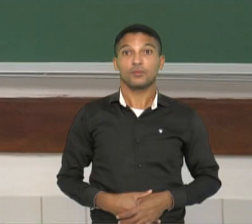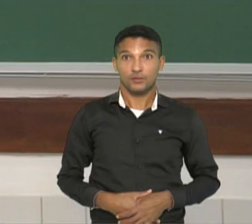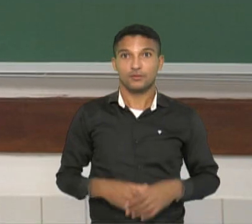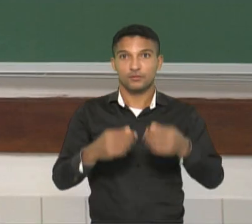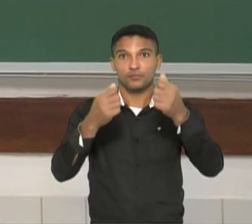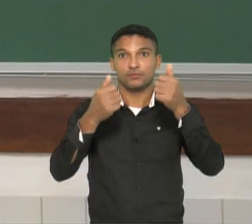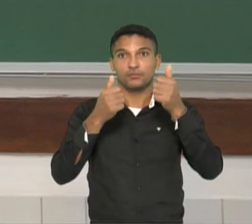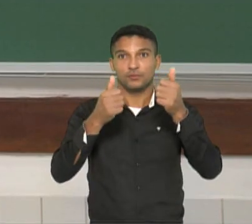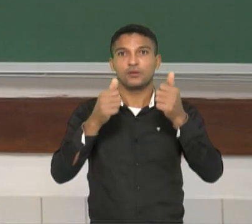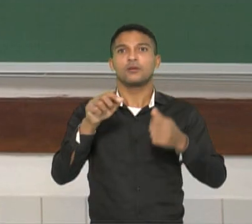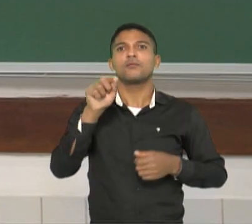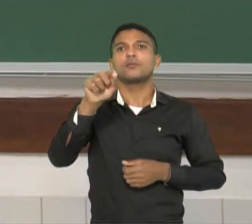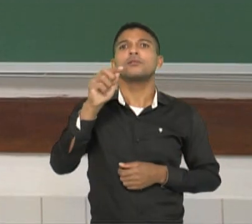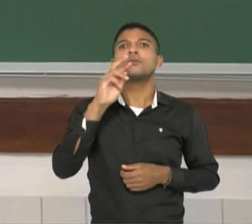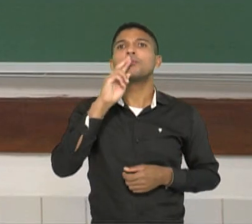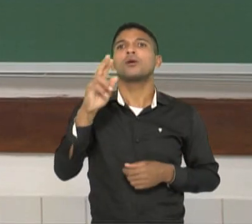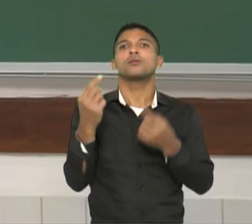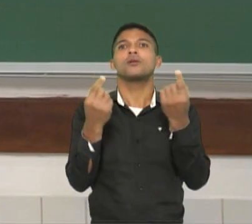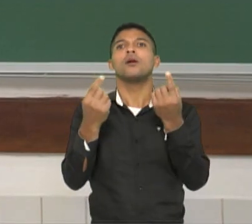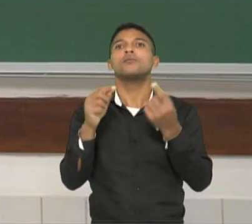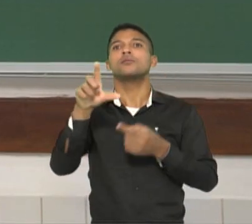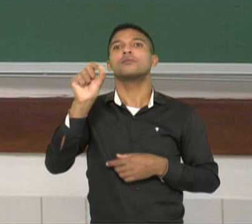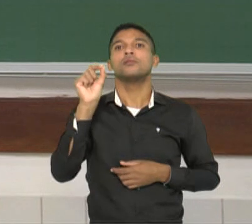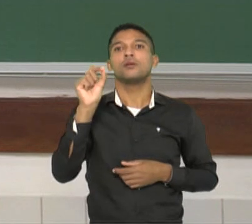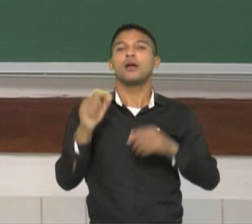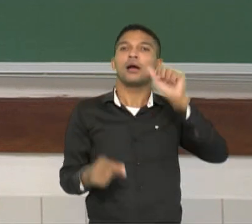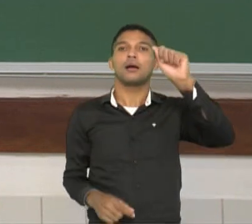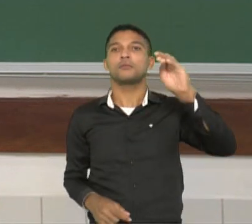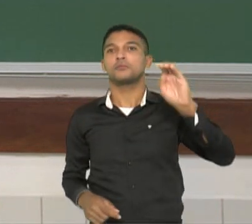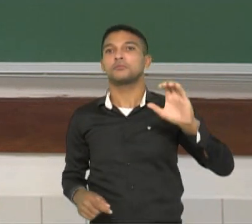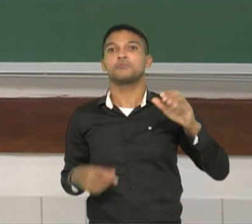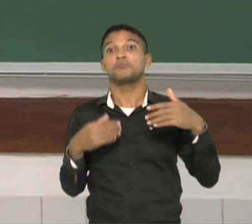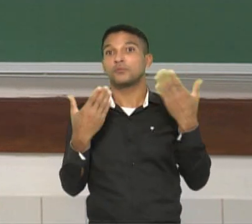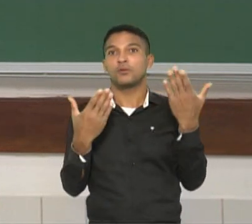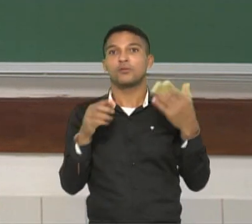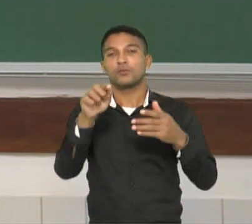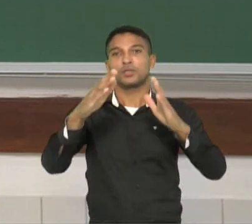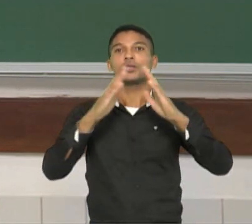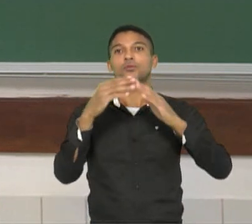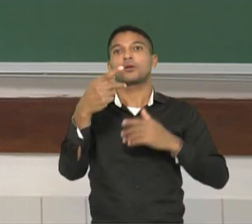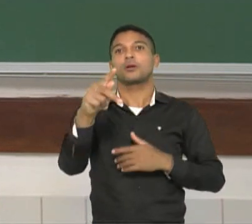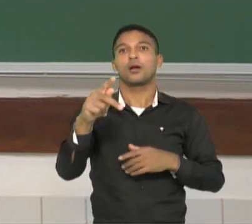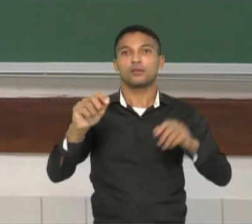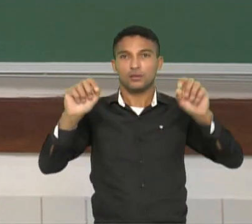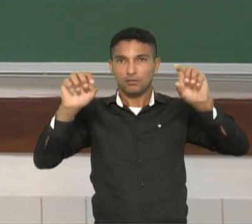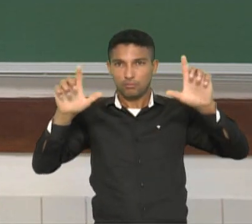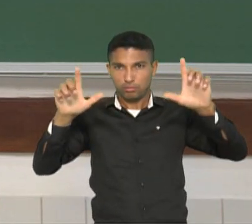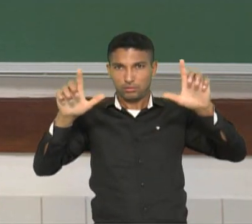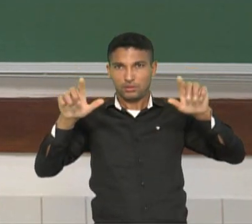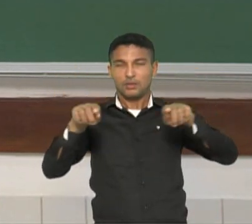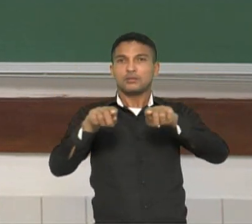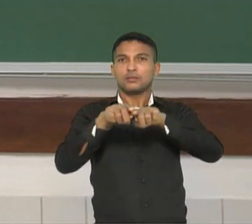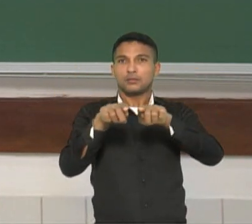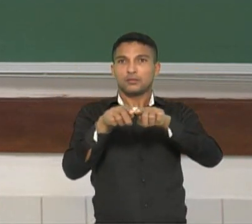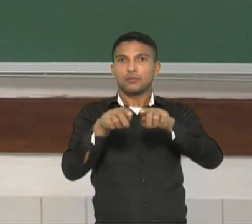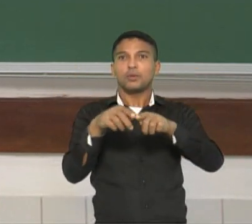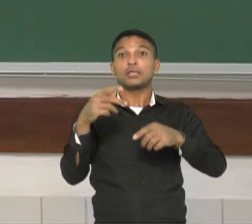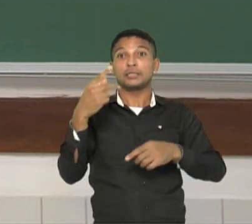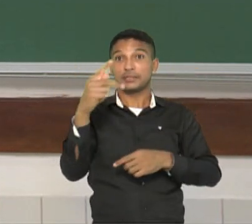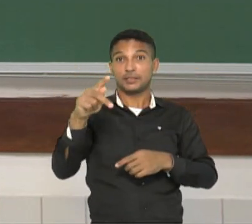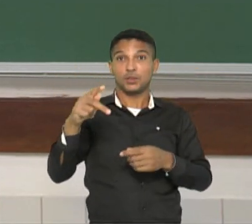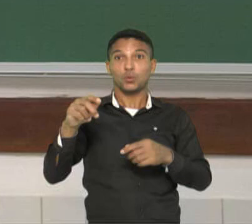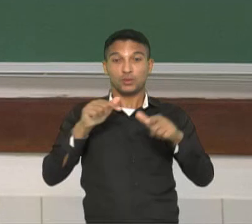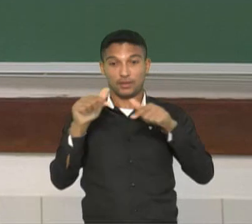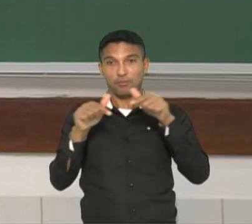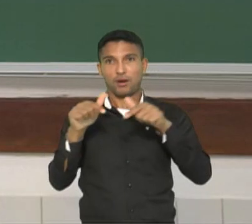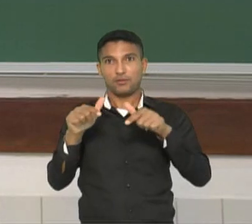Muito bem, o que você indicou? Letra A, letra B ou letra C? Você que está em casa, você que está na hora do intervalo aí do seu trabalho, que de repente está